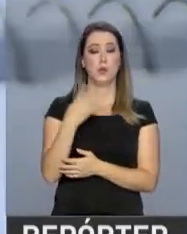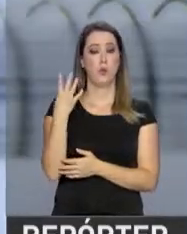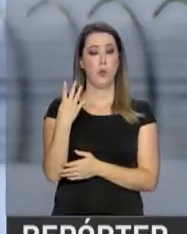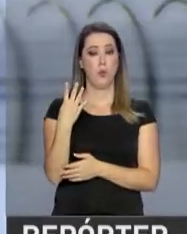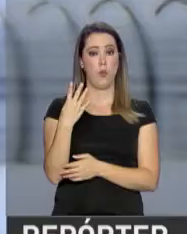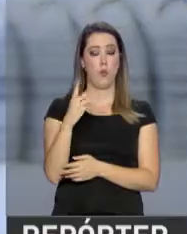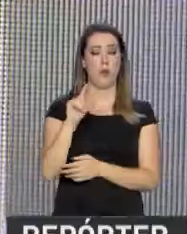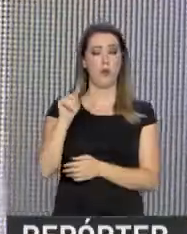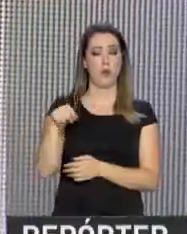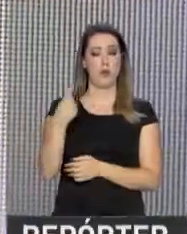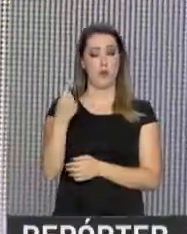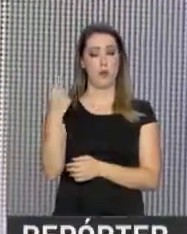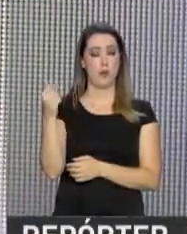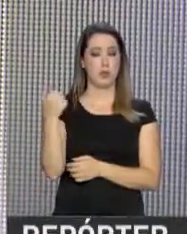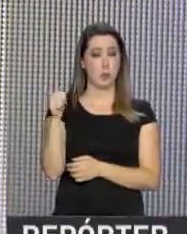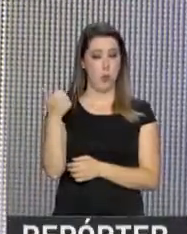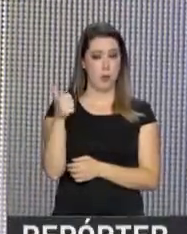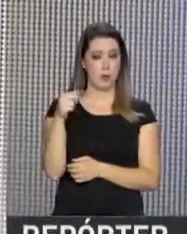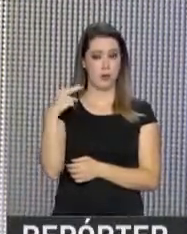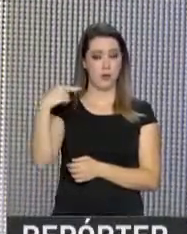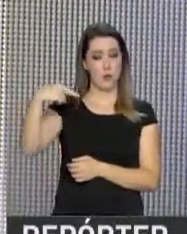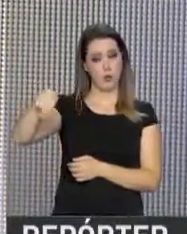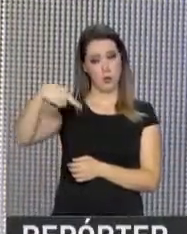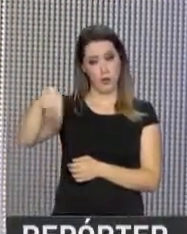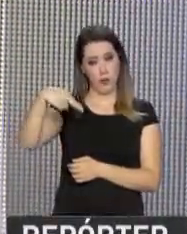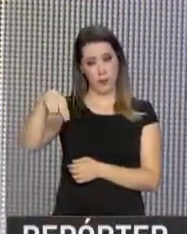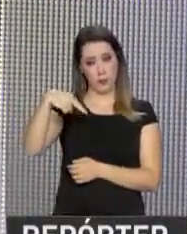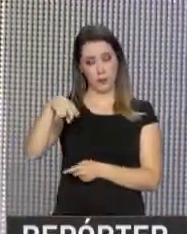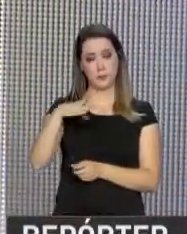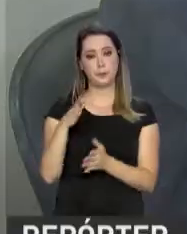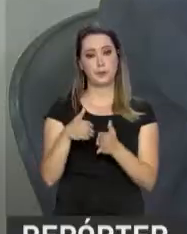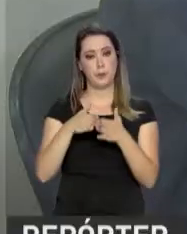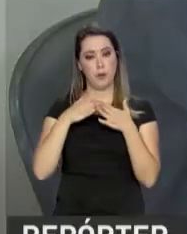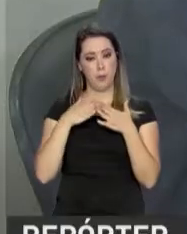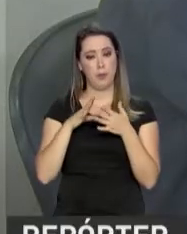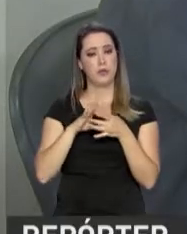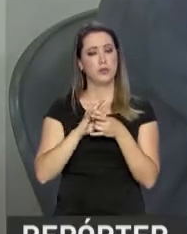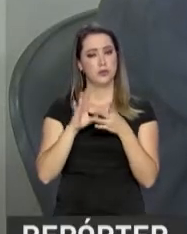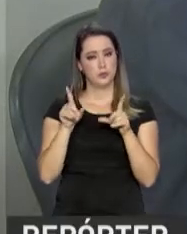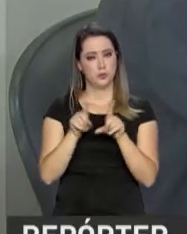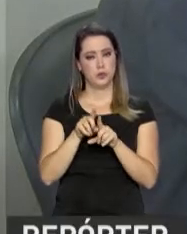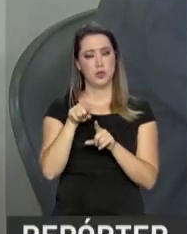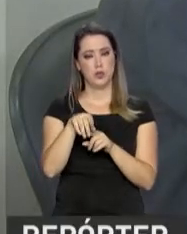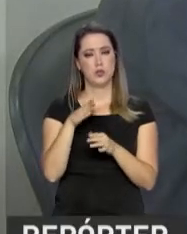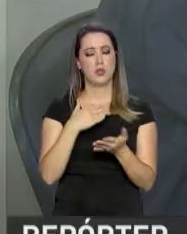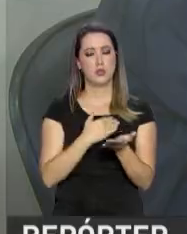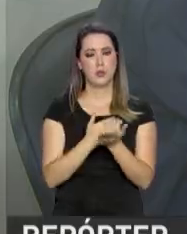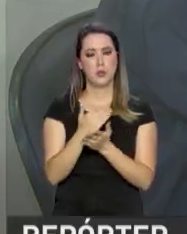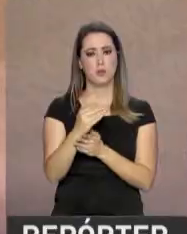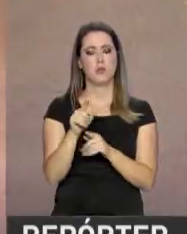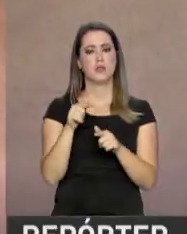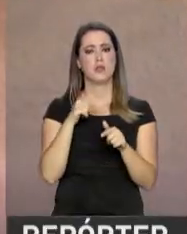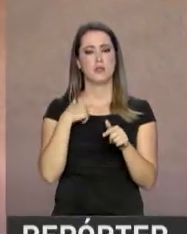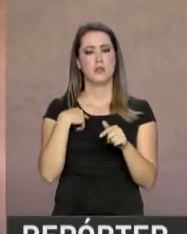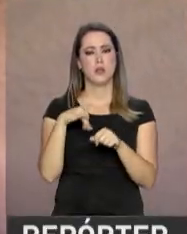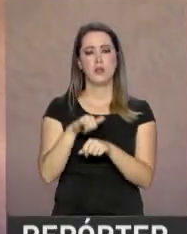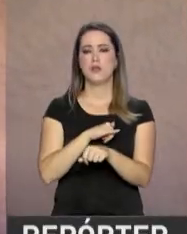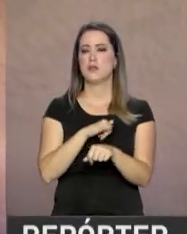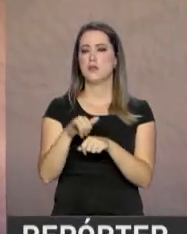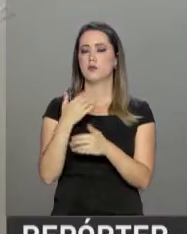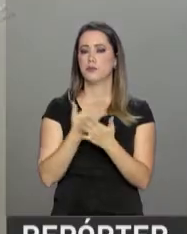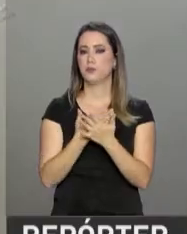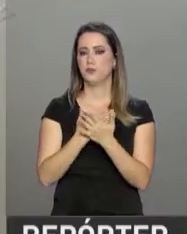4 e 11 de novembro com o pedido de isenção feito o wesley já está pondo em prática a estratégia de